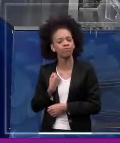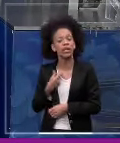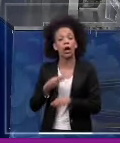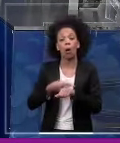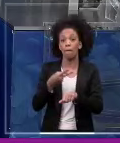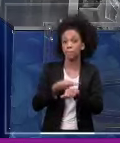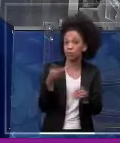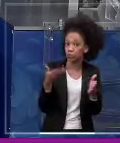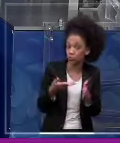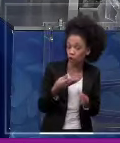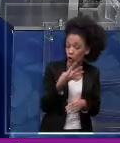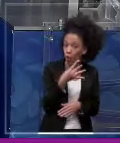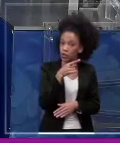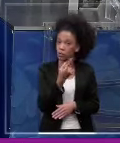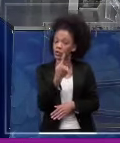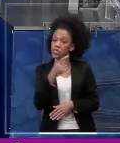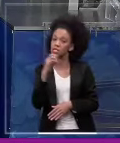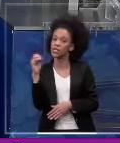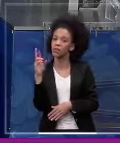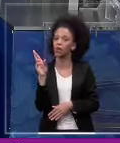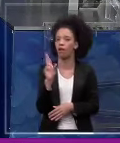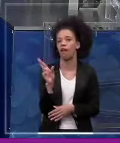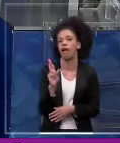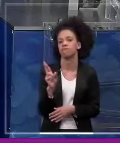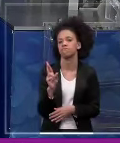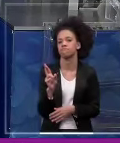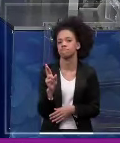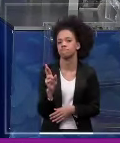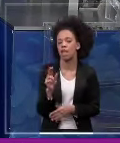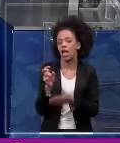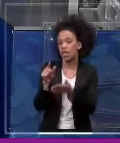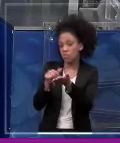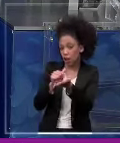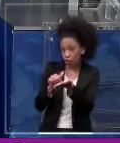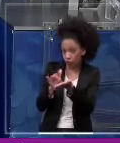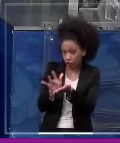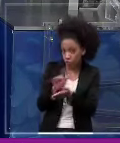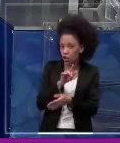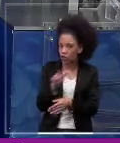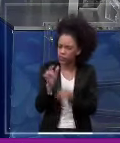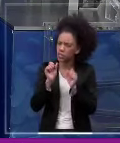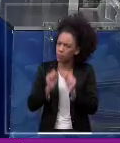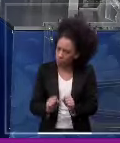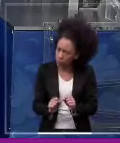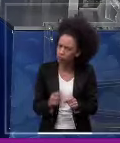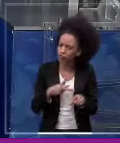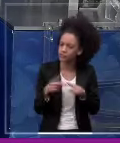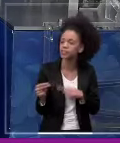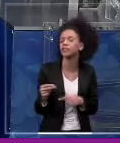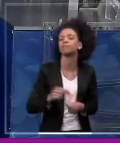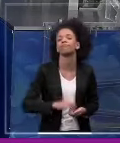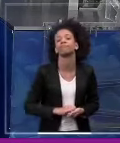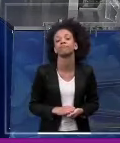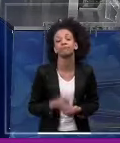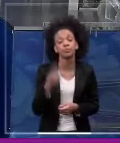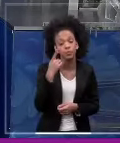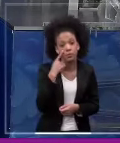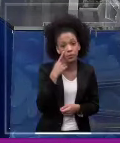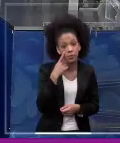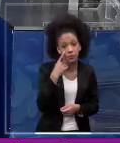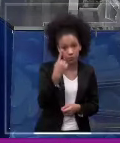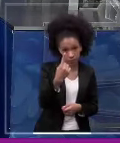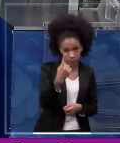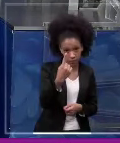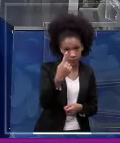prêmio estimado hoje é de 4 milhões e 100 mil reais na Loto Fácil. Você pode levar este prêmio, hein? Bola azul, número